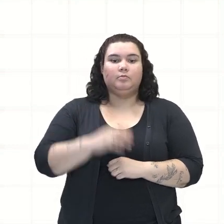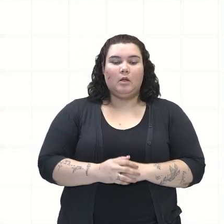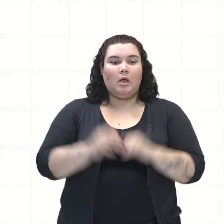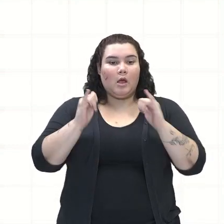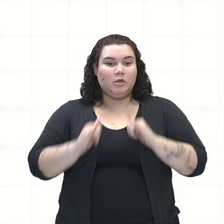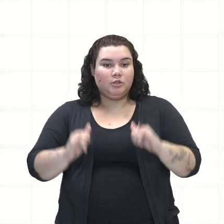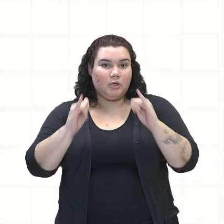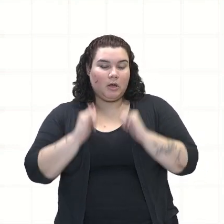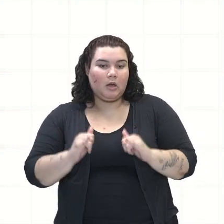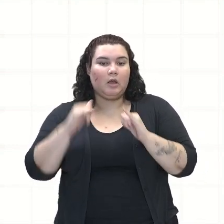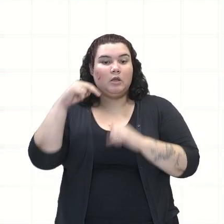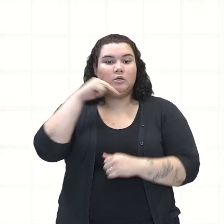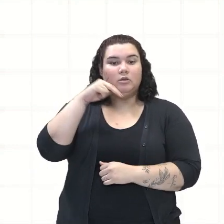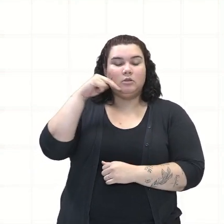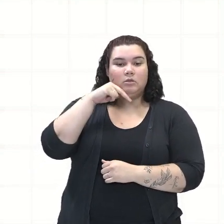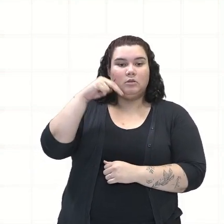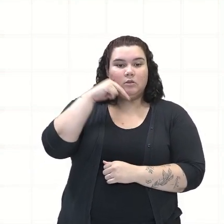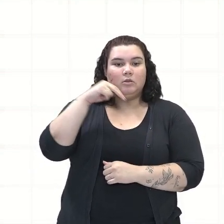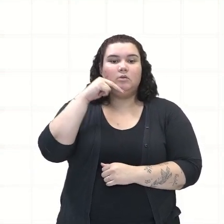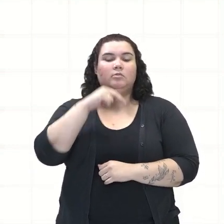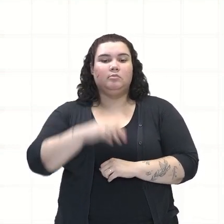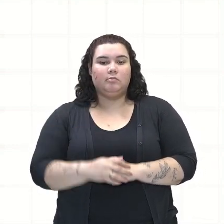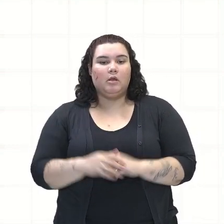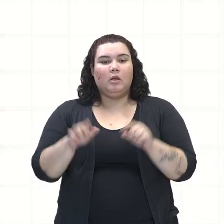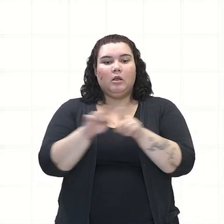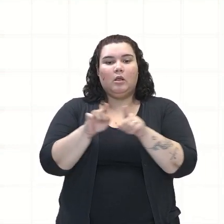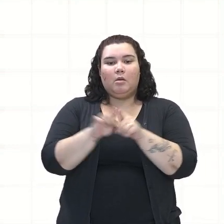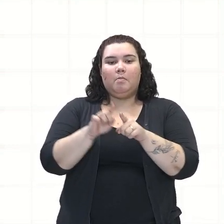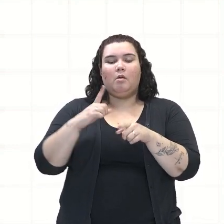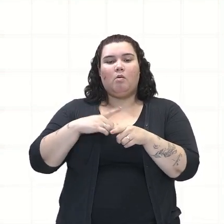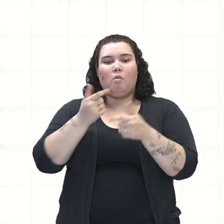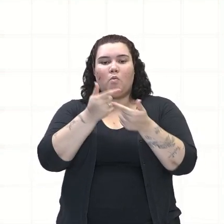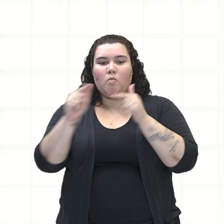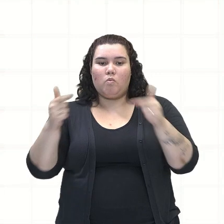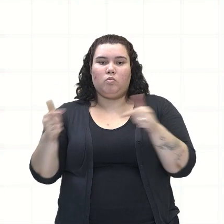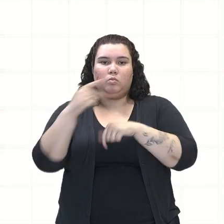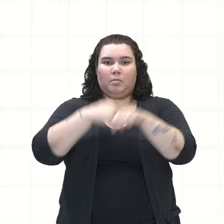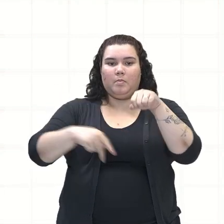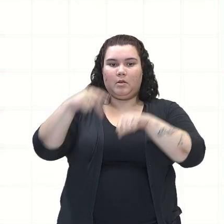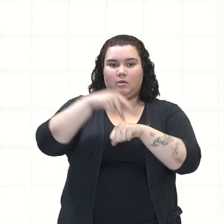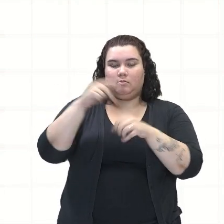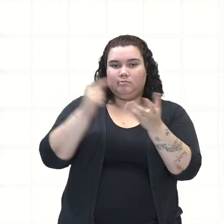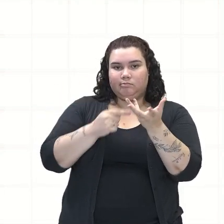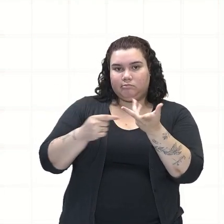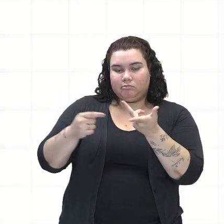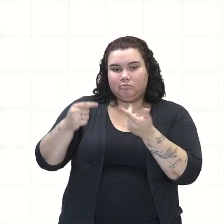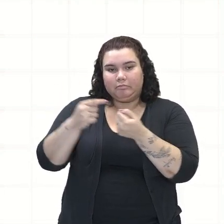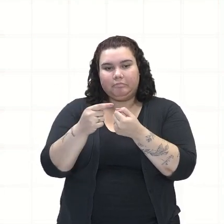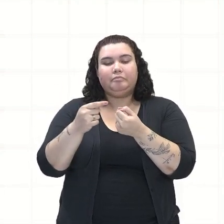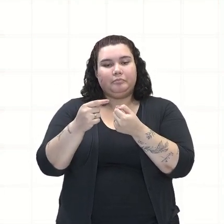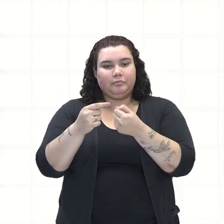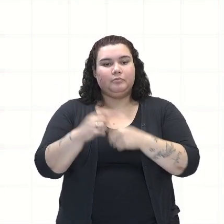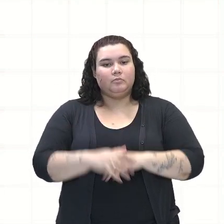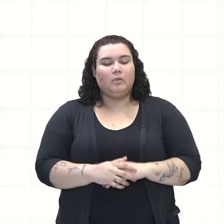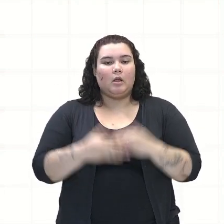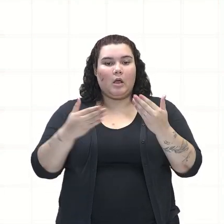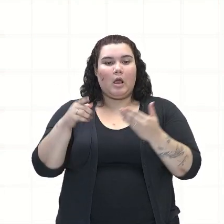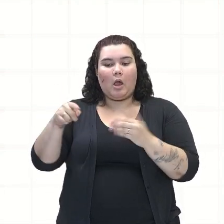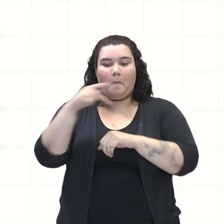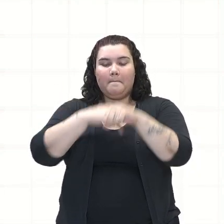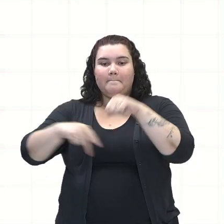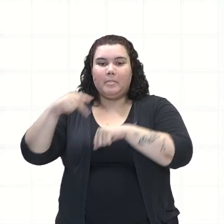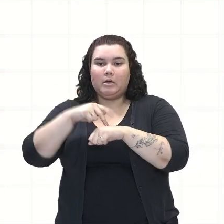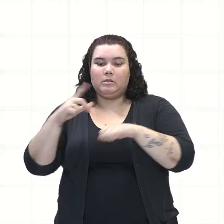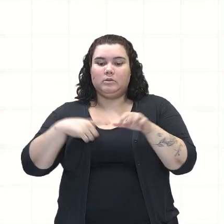Argélia, Nigéria, Gabão, Angola, Guiné Equatorial e o Congo. Então esses formam os países